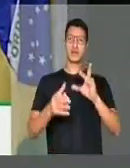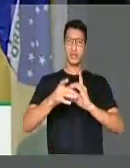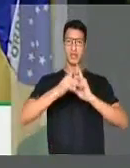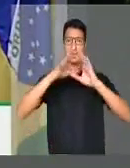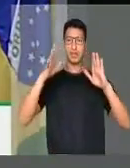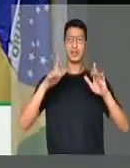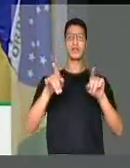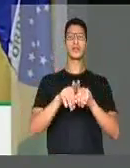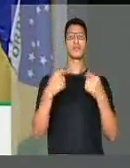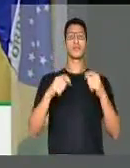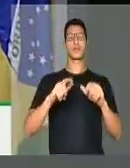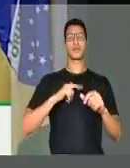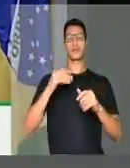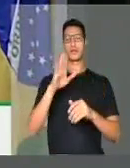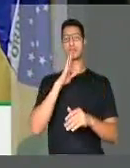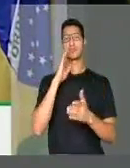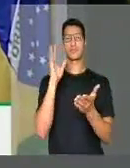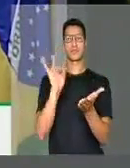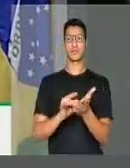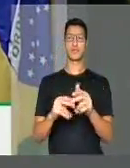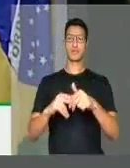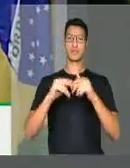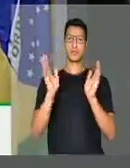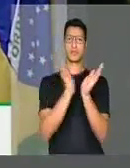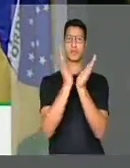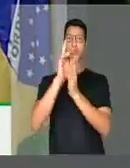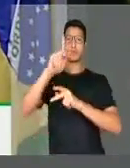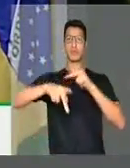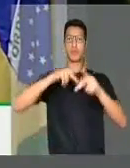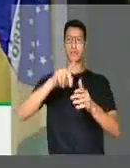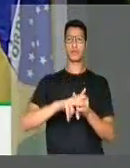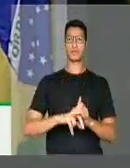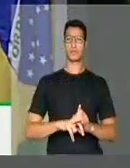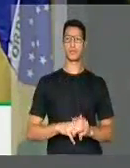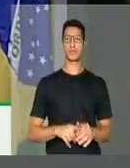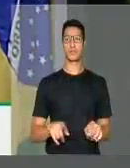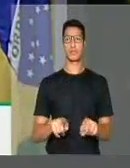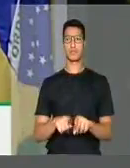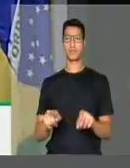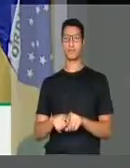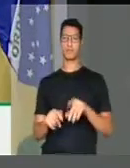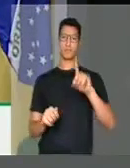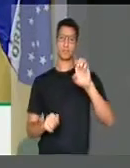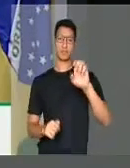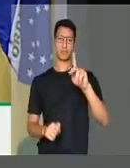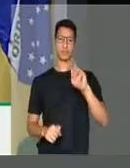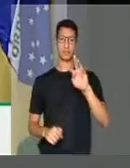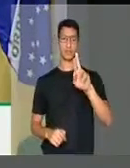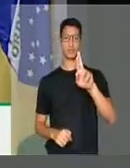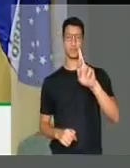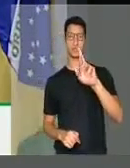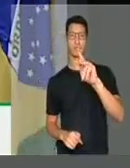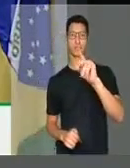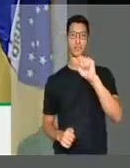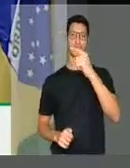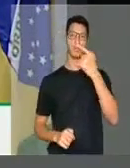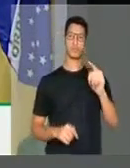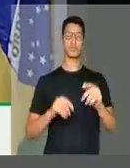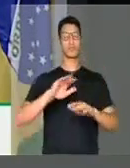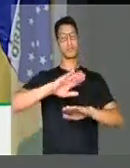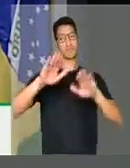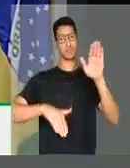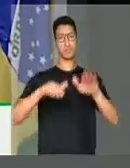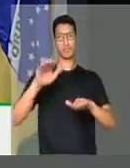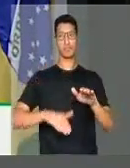seja democrático, que seja reconhecido pelo conjunto da população. As deturpações e muitas